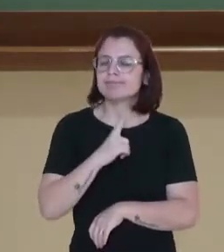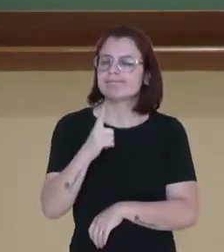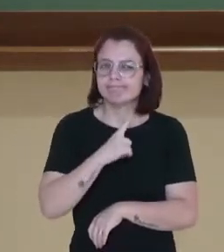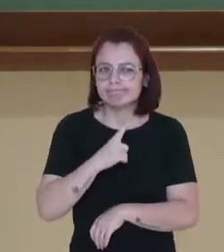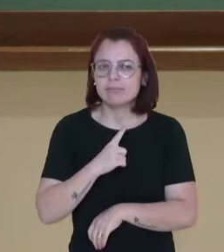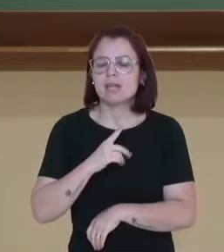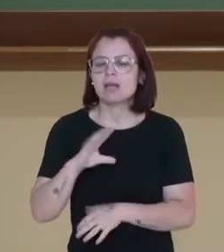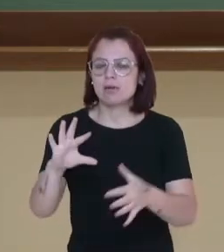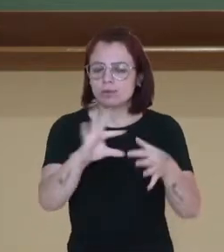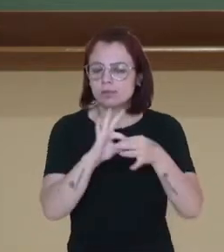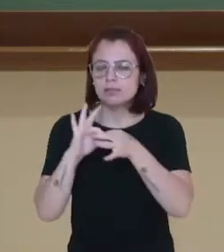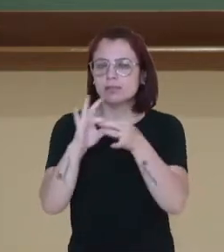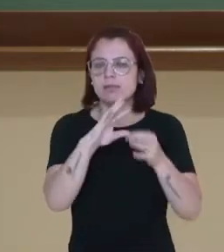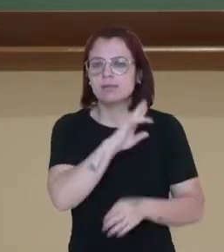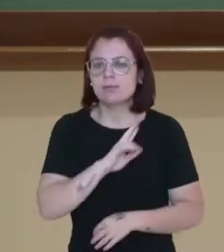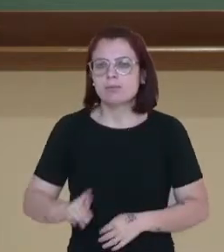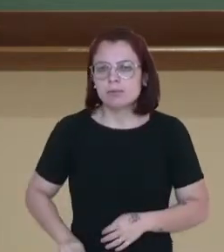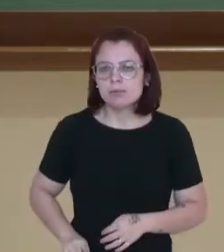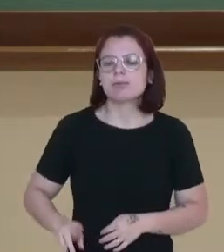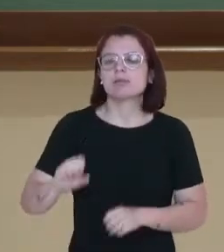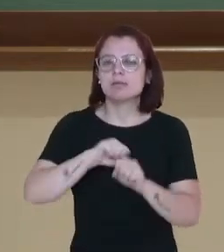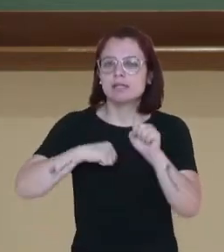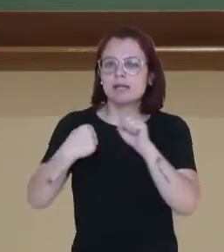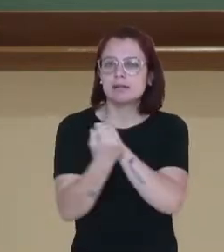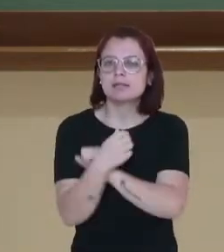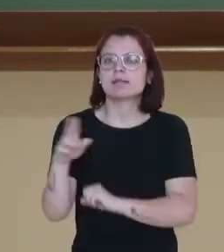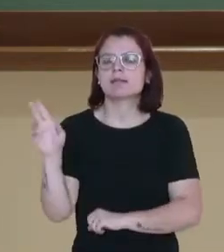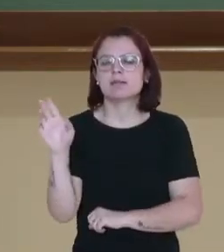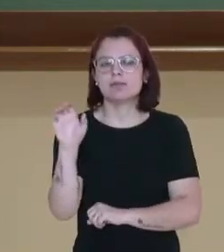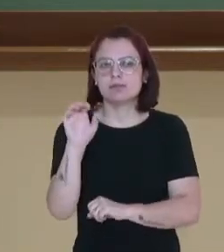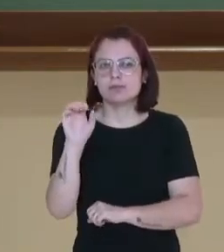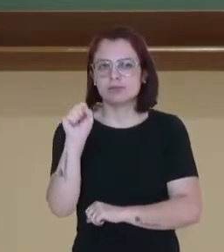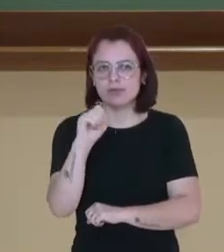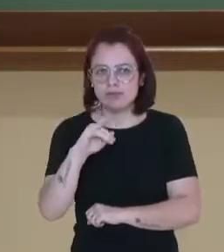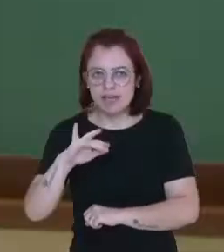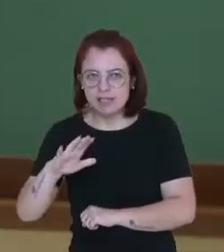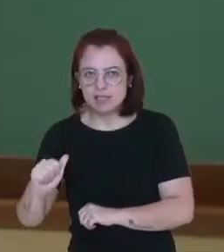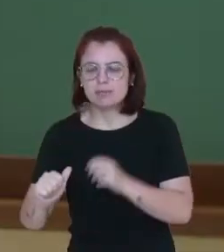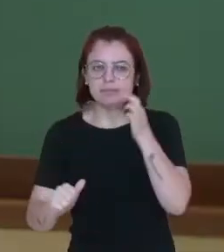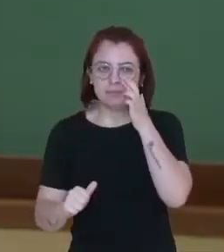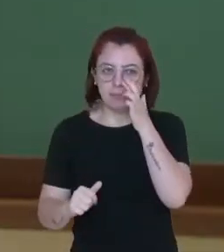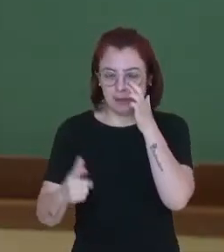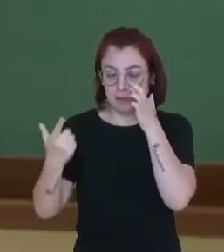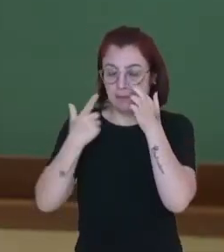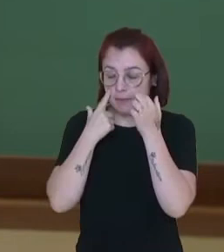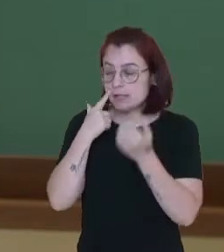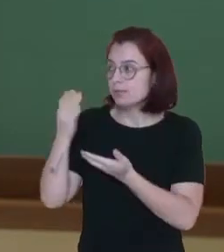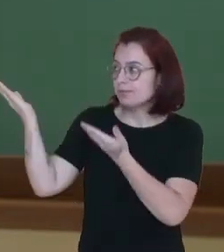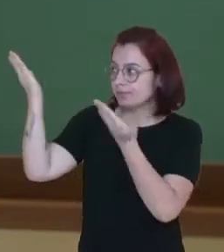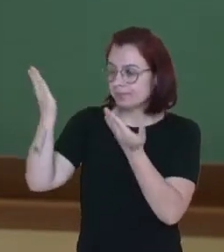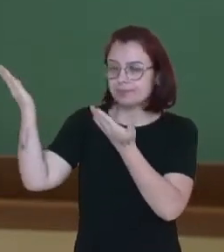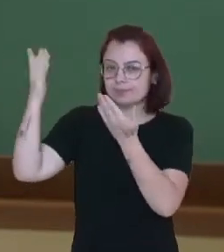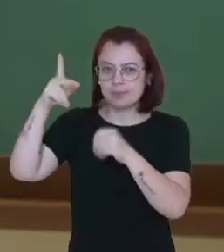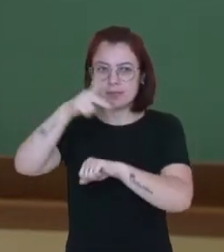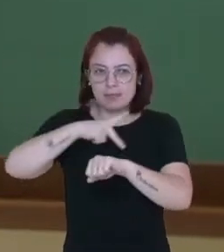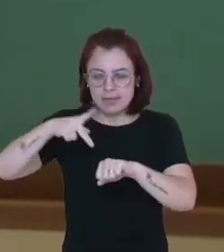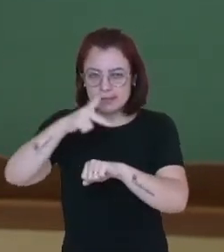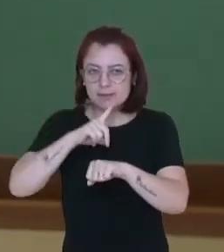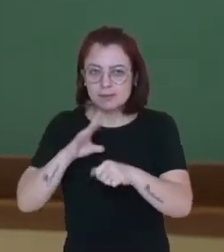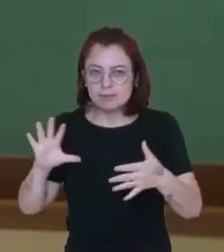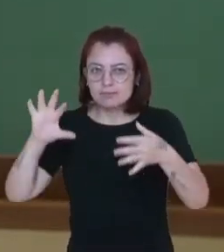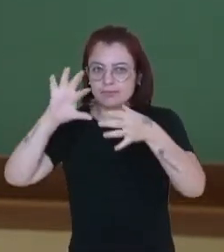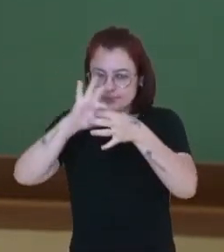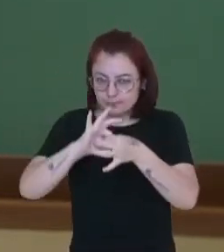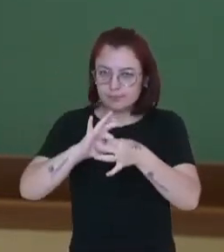das Repúblicas Socialistas Soviéticas. Esta união em que você tem países que literalmente configuram como